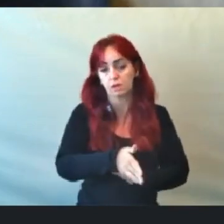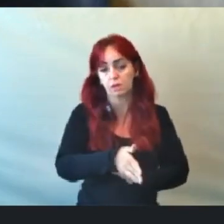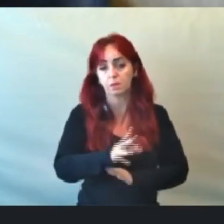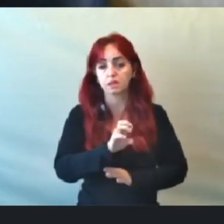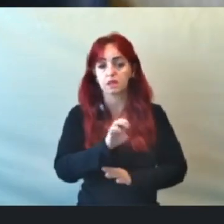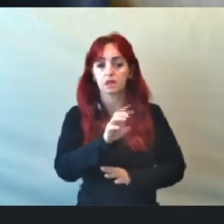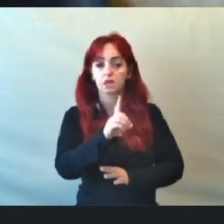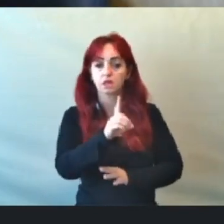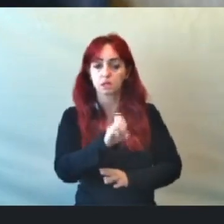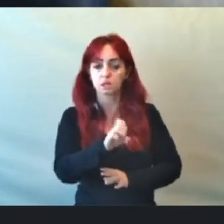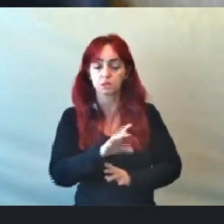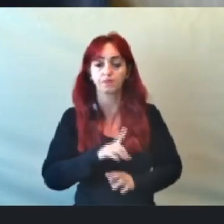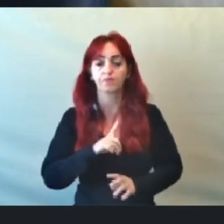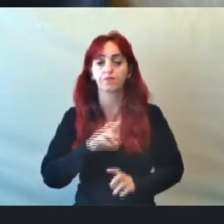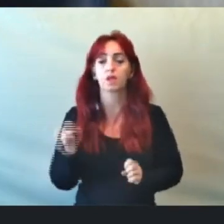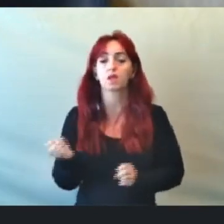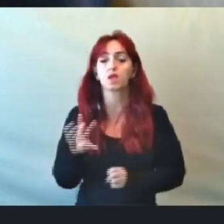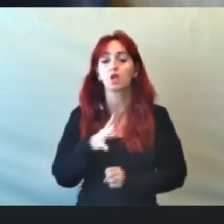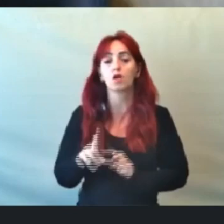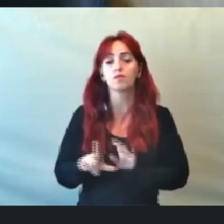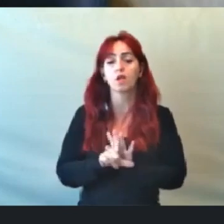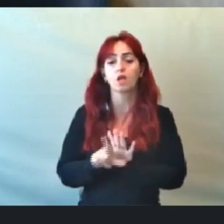lei